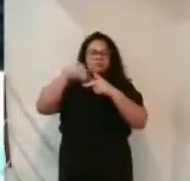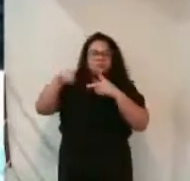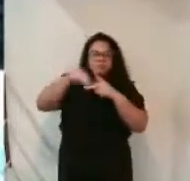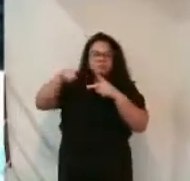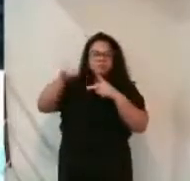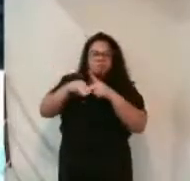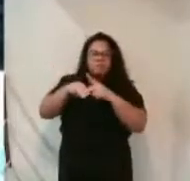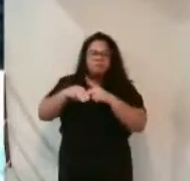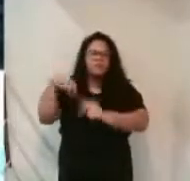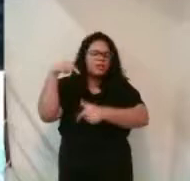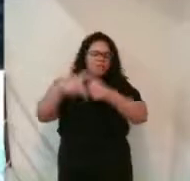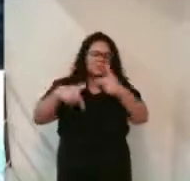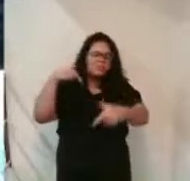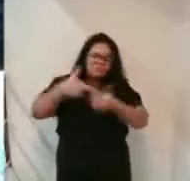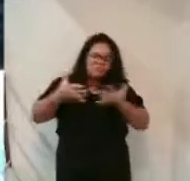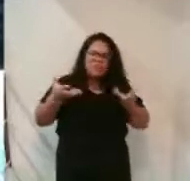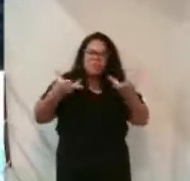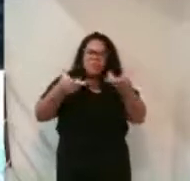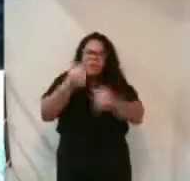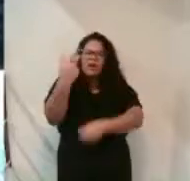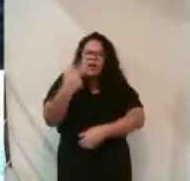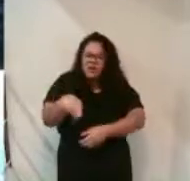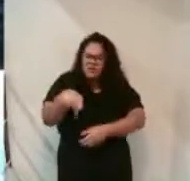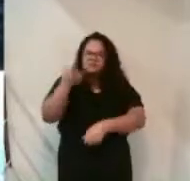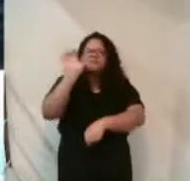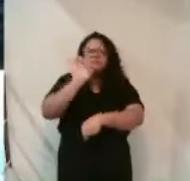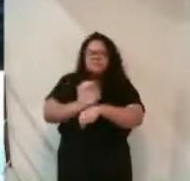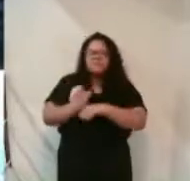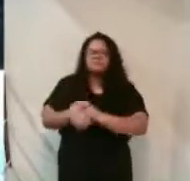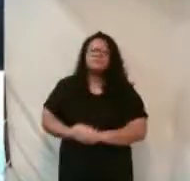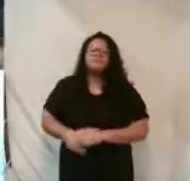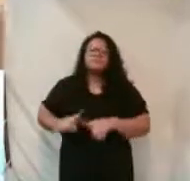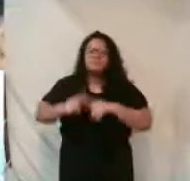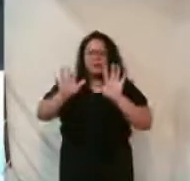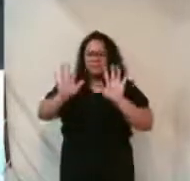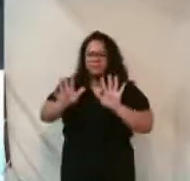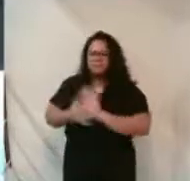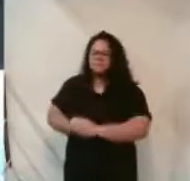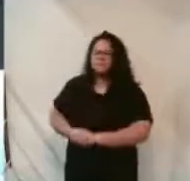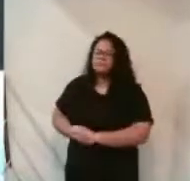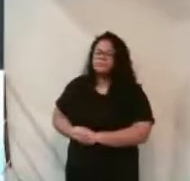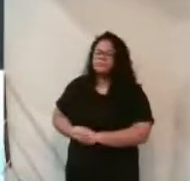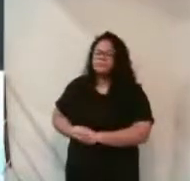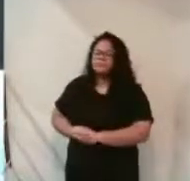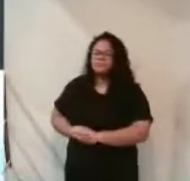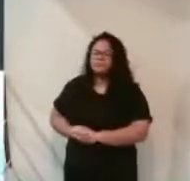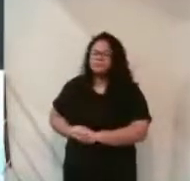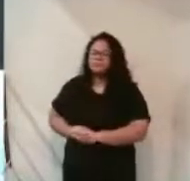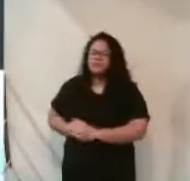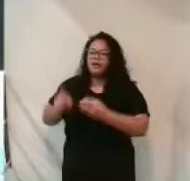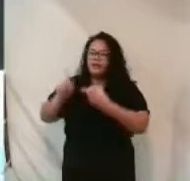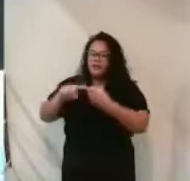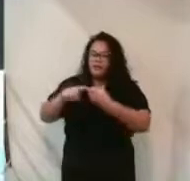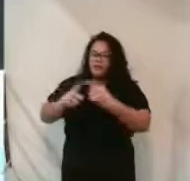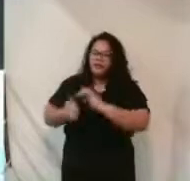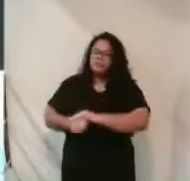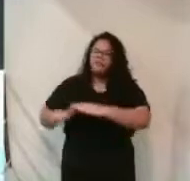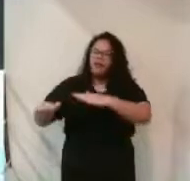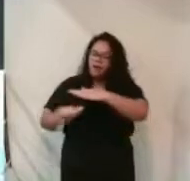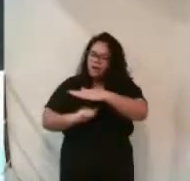desenvolvendo aqui no Estado, mas não só, doutora Cristiane, né? A Associação Nacional do Ministério Público